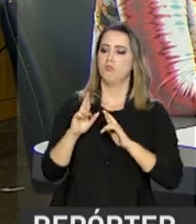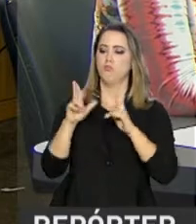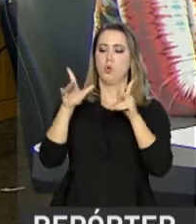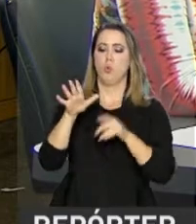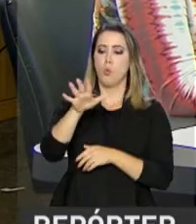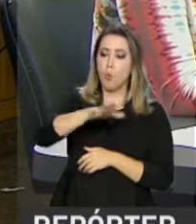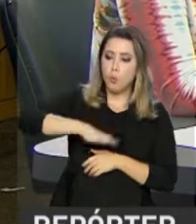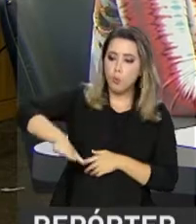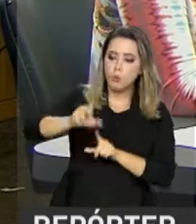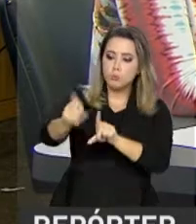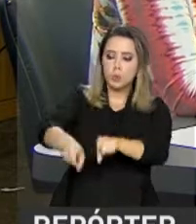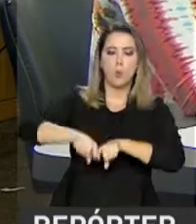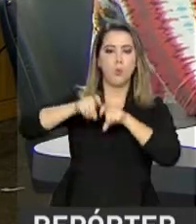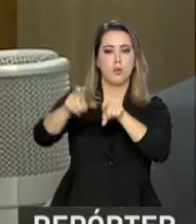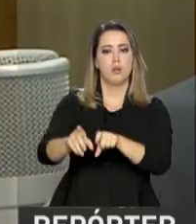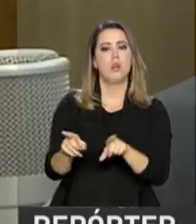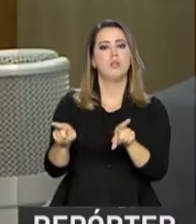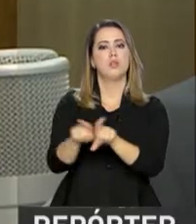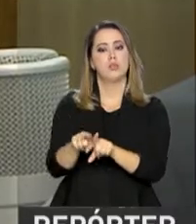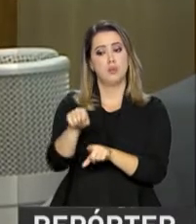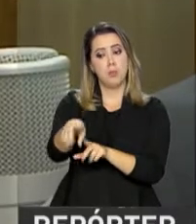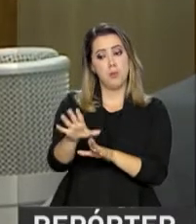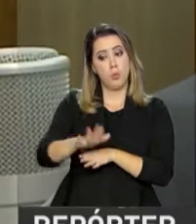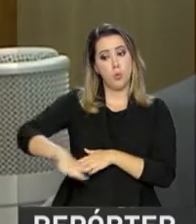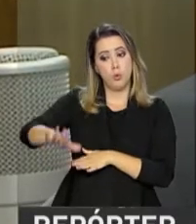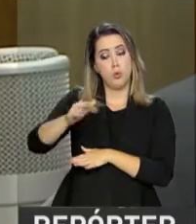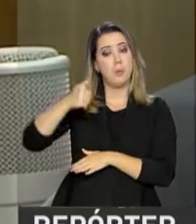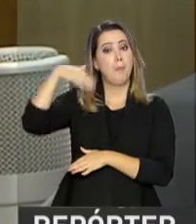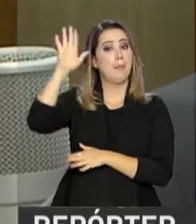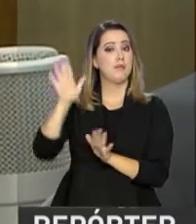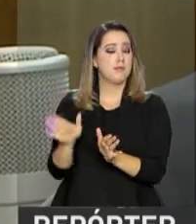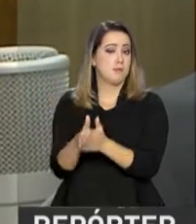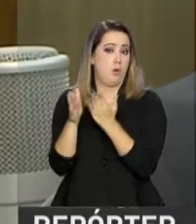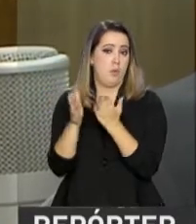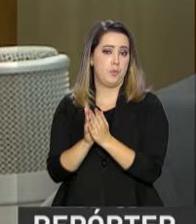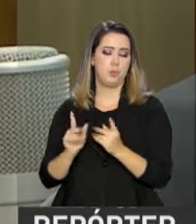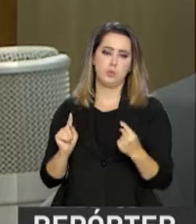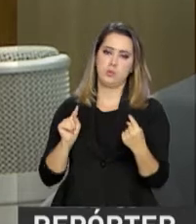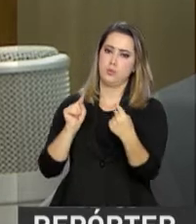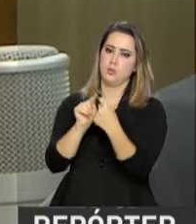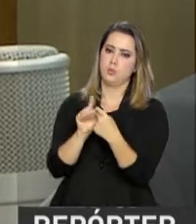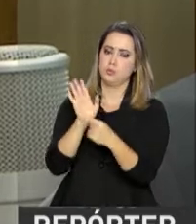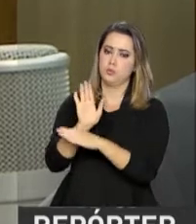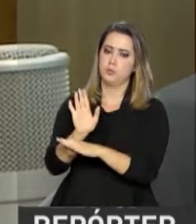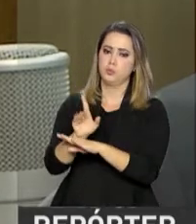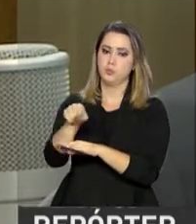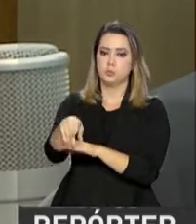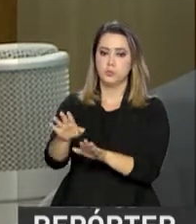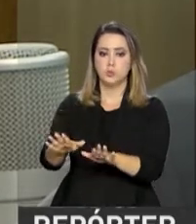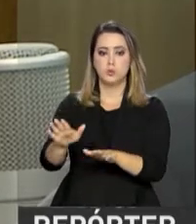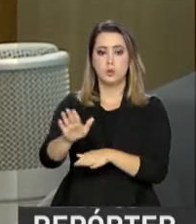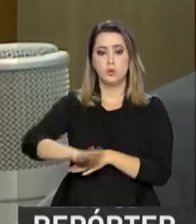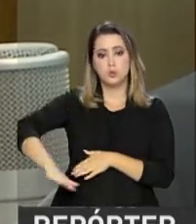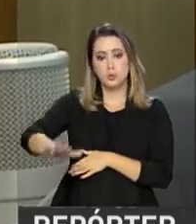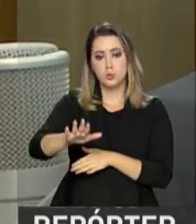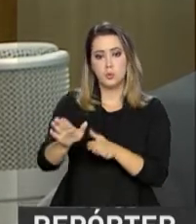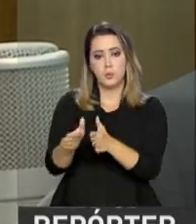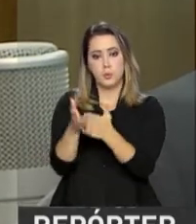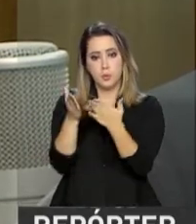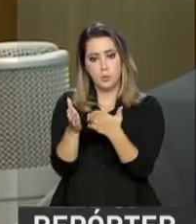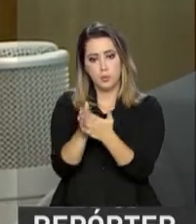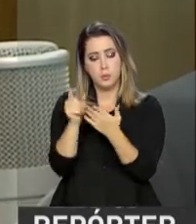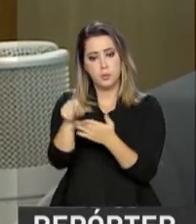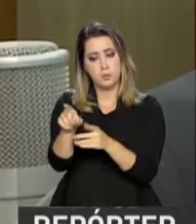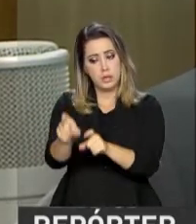grupo e esse grupo também faz parte da população mais carente e um dos objetivos da reforma beneficiará a população mais carente e fazendo